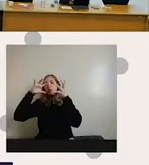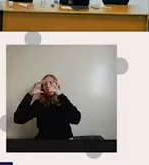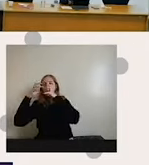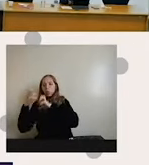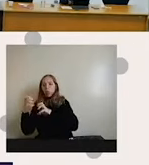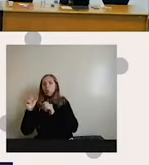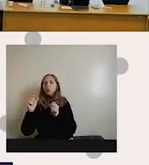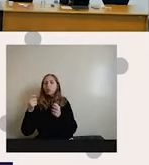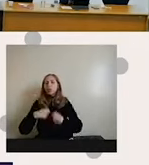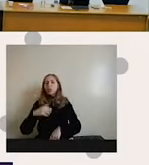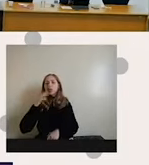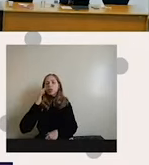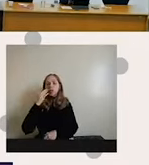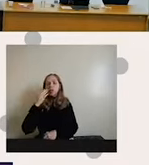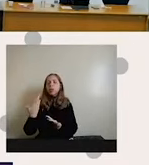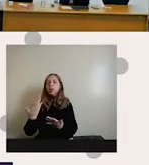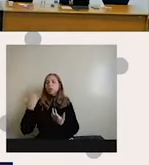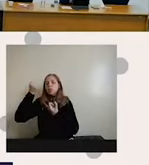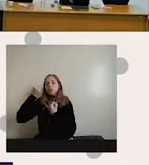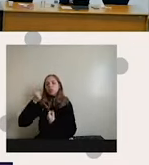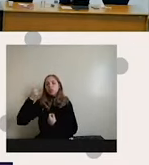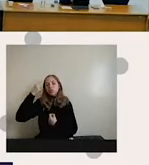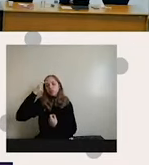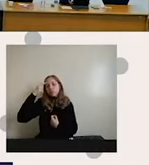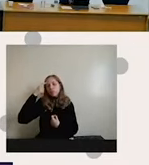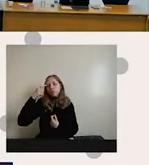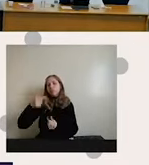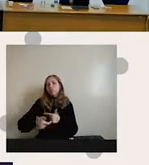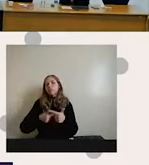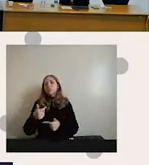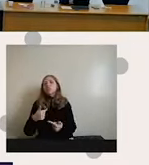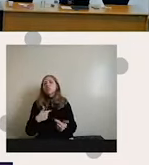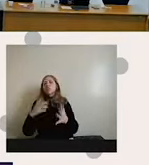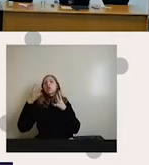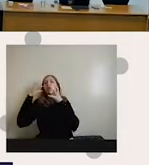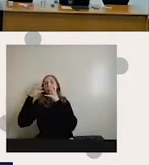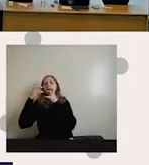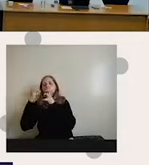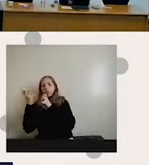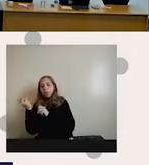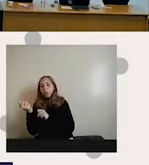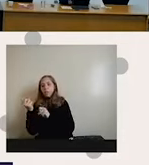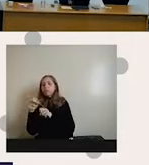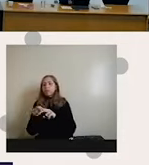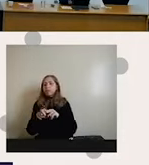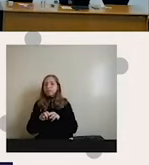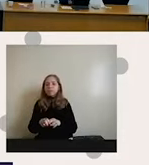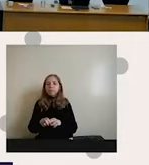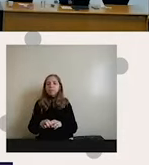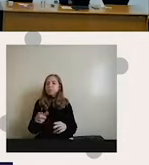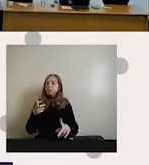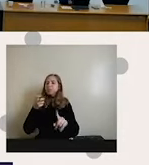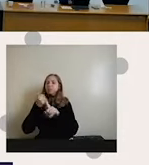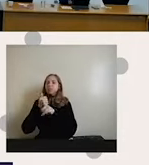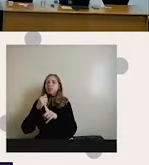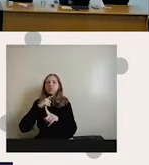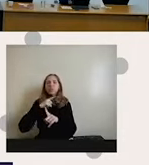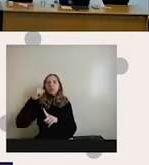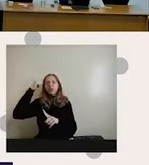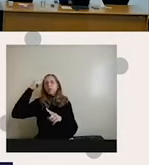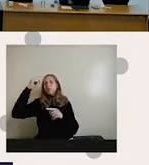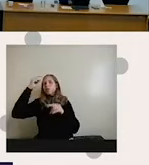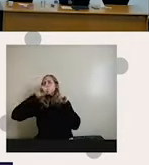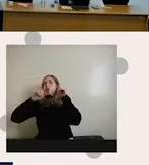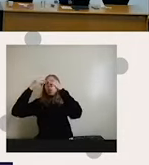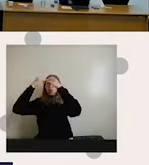cargas mentais, né, no trabalho. Então, o desgaste literal, gerado por um dano na estrutura do sistema nervoso, por exemplo,